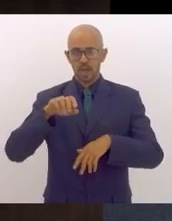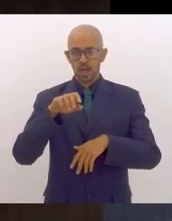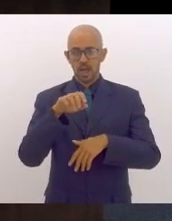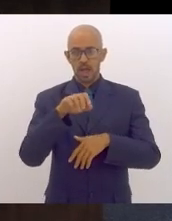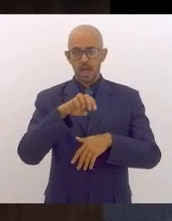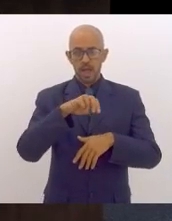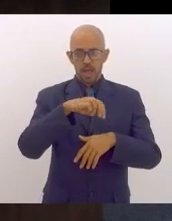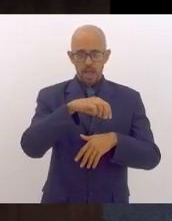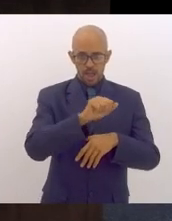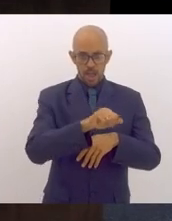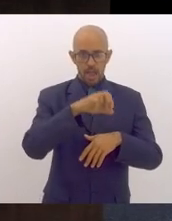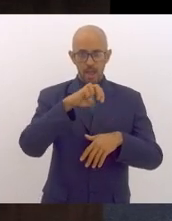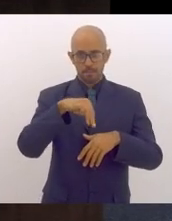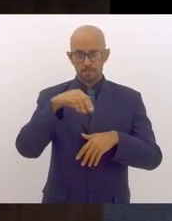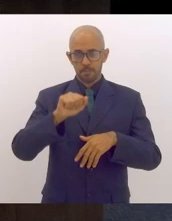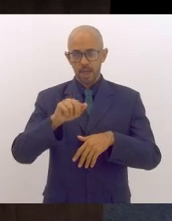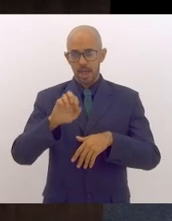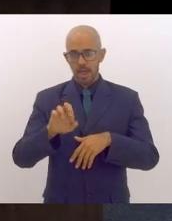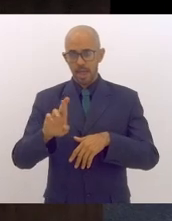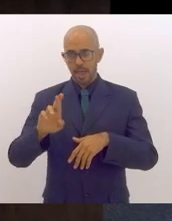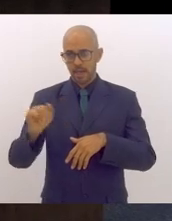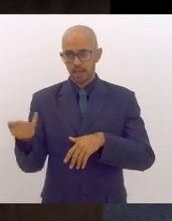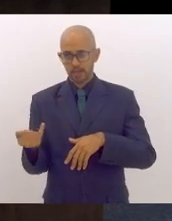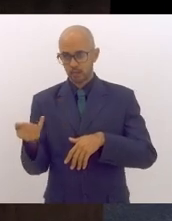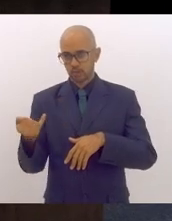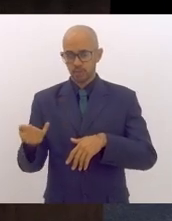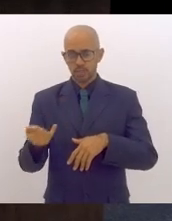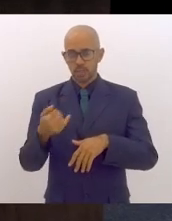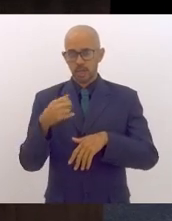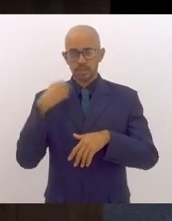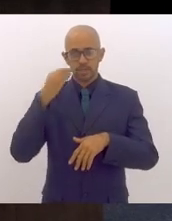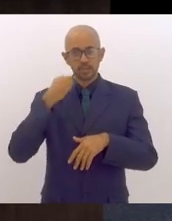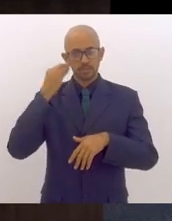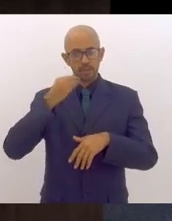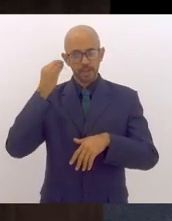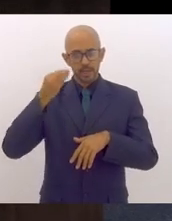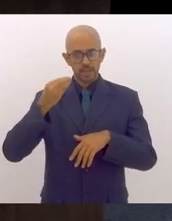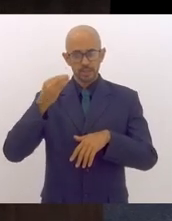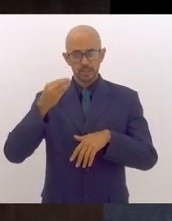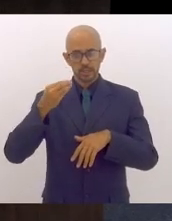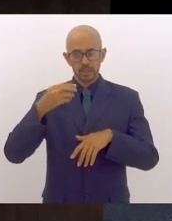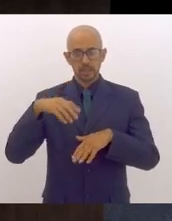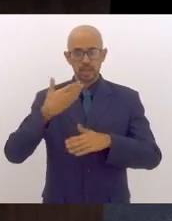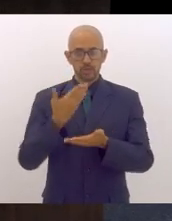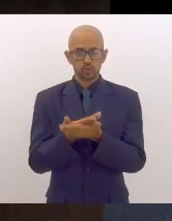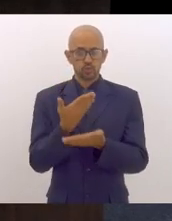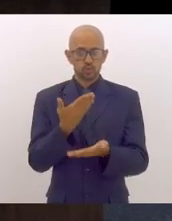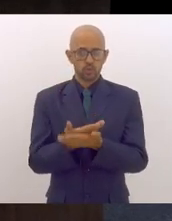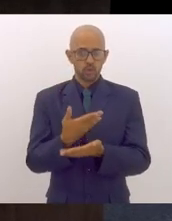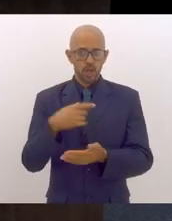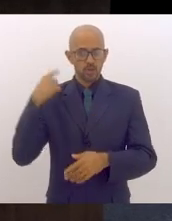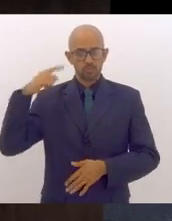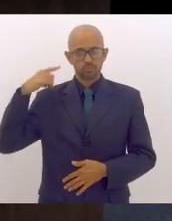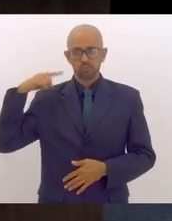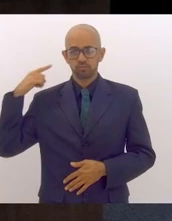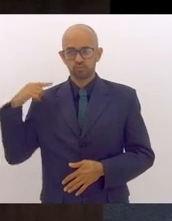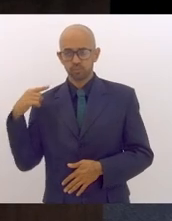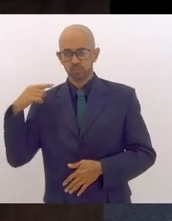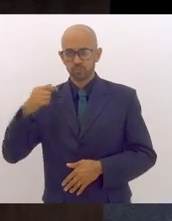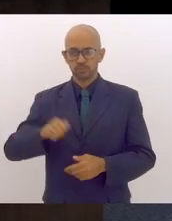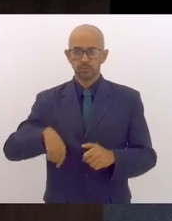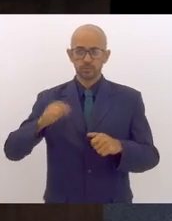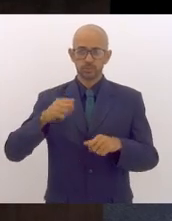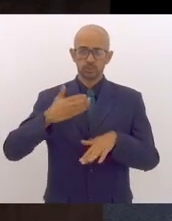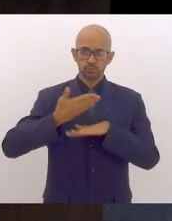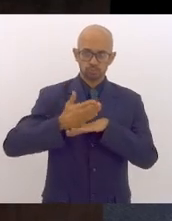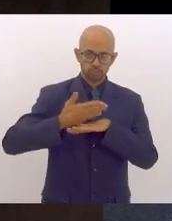que experiência que deve ser para um profissional da área do direito que esteja cursando uma pós-graduação, a possibilidade de fazer